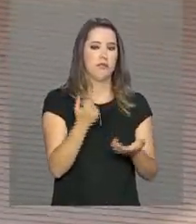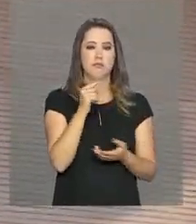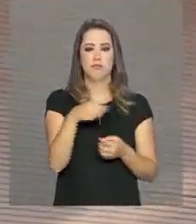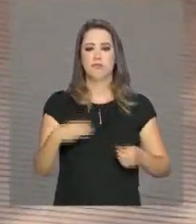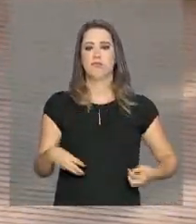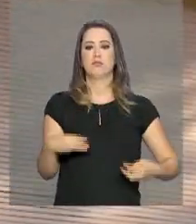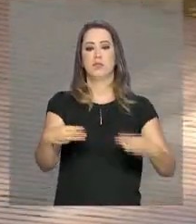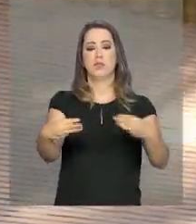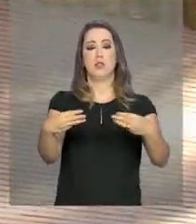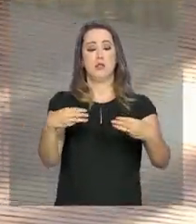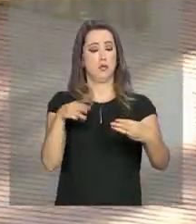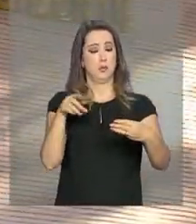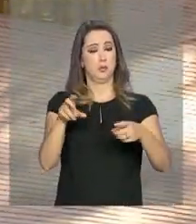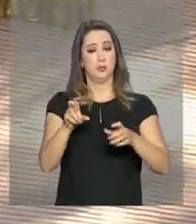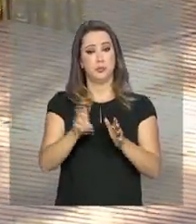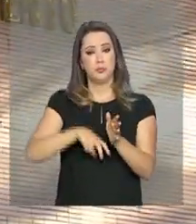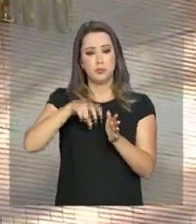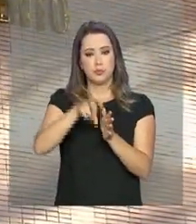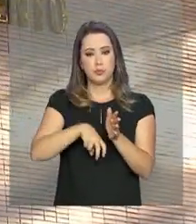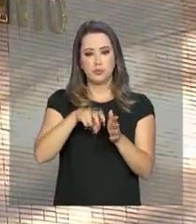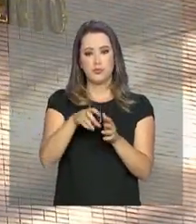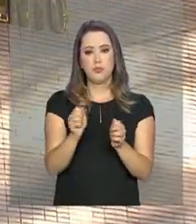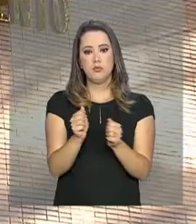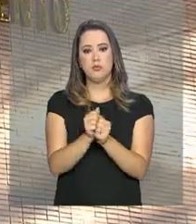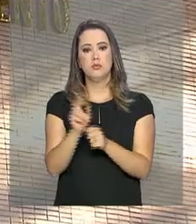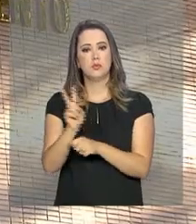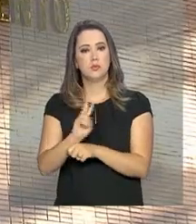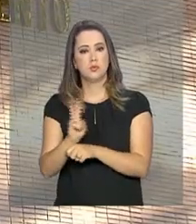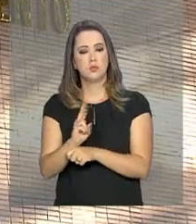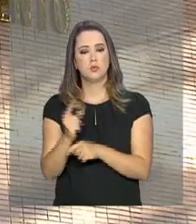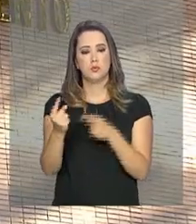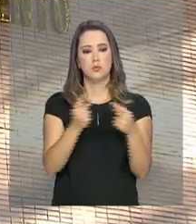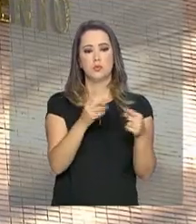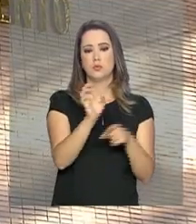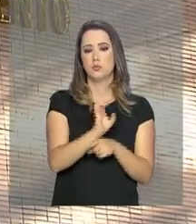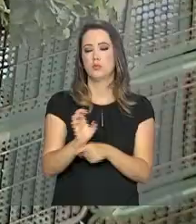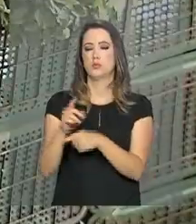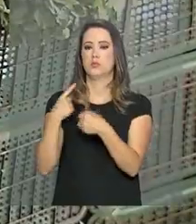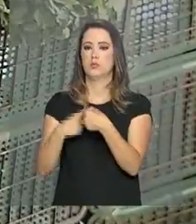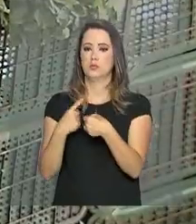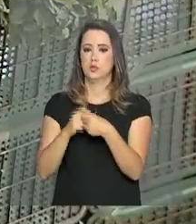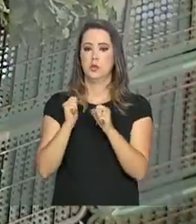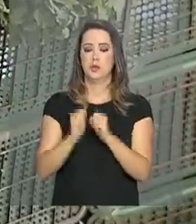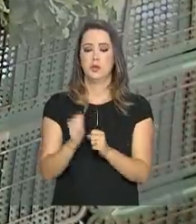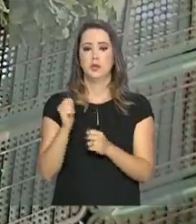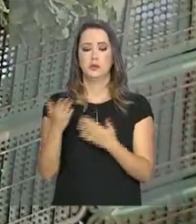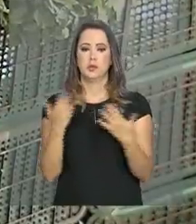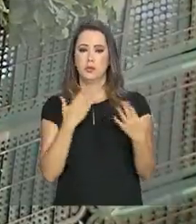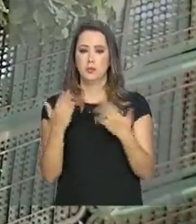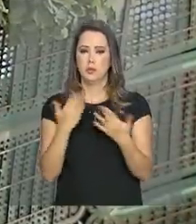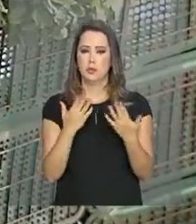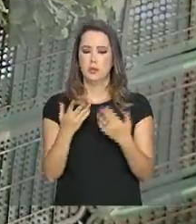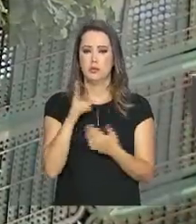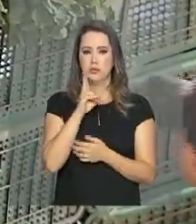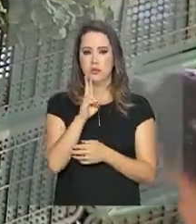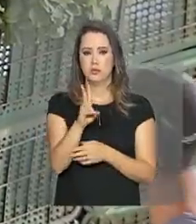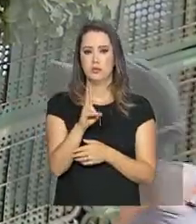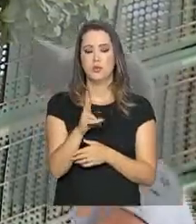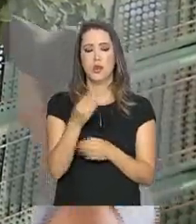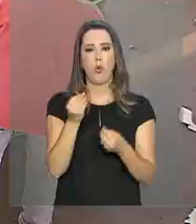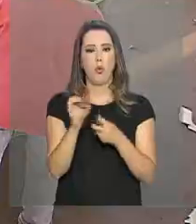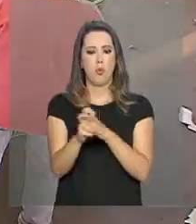ministério da agricultura e as vigilâncias sanitárias dos estados e municípios vão poder avaliar a quantidade de